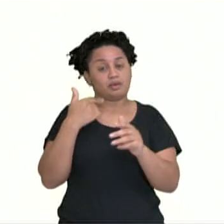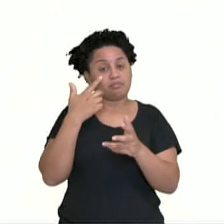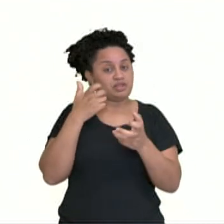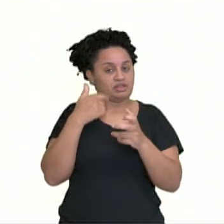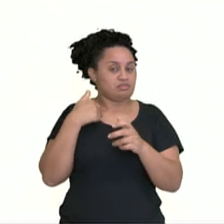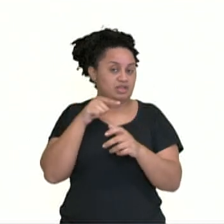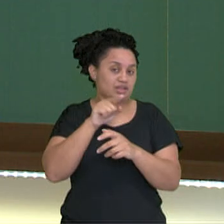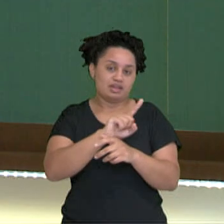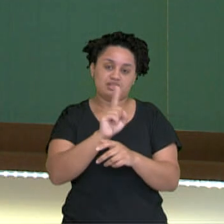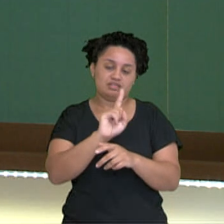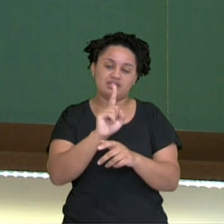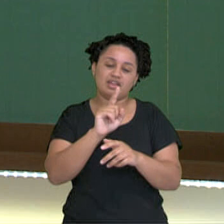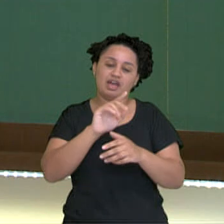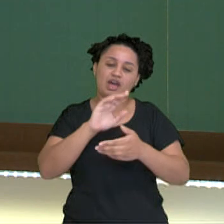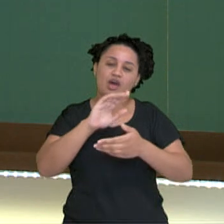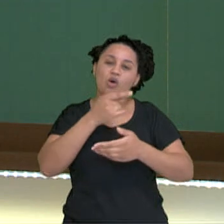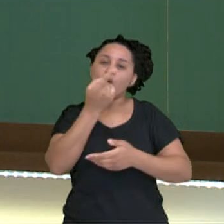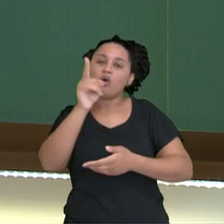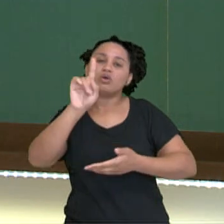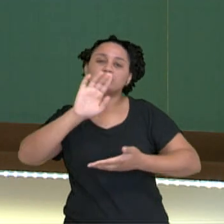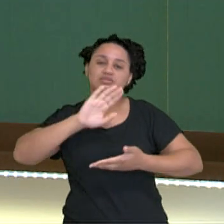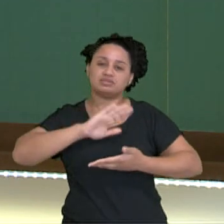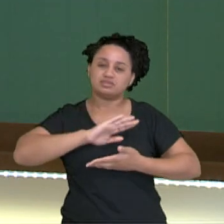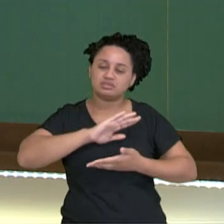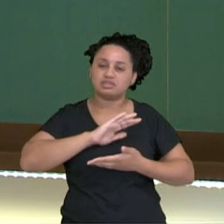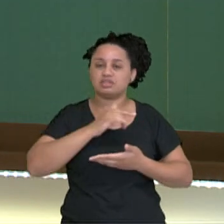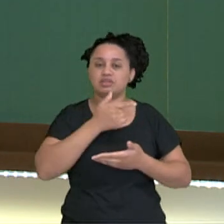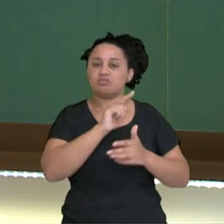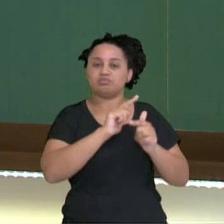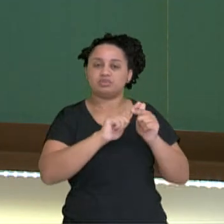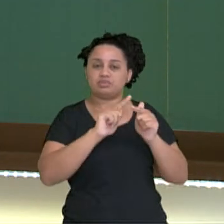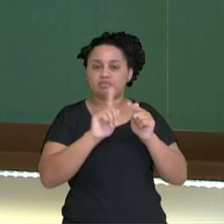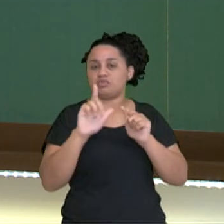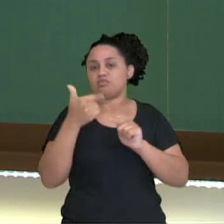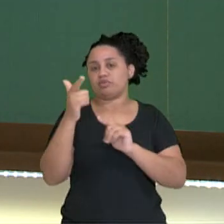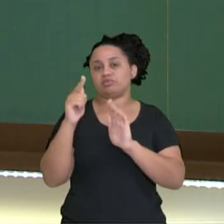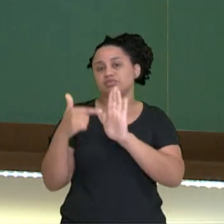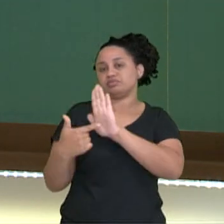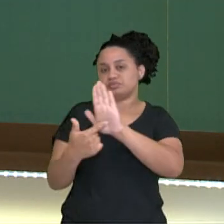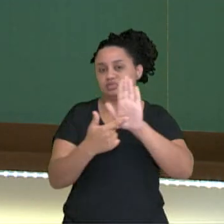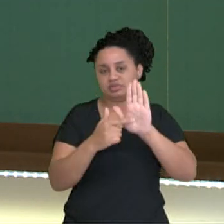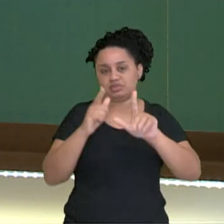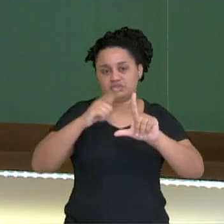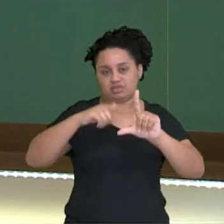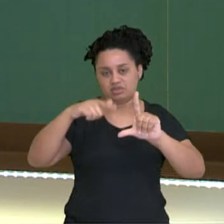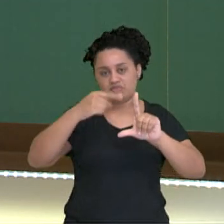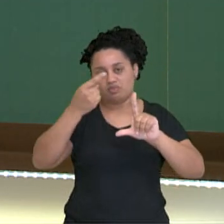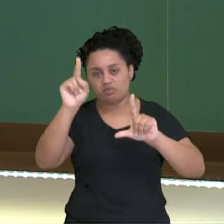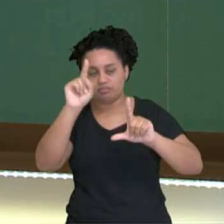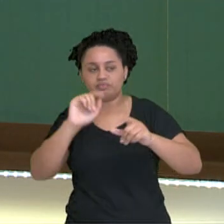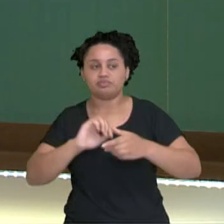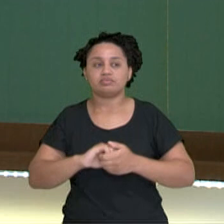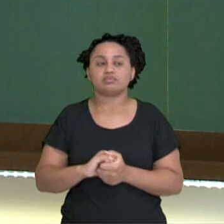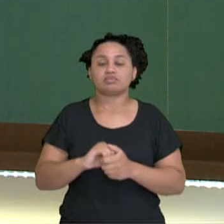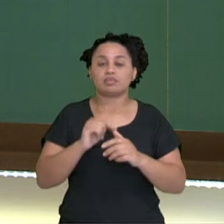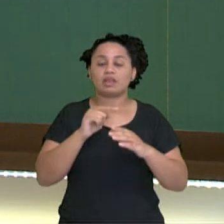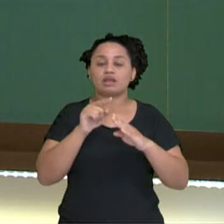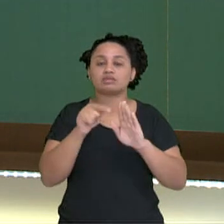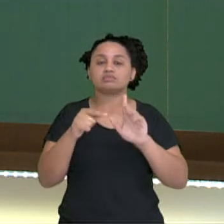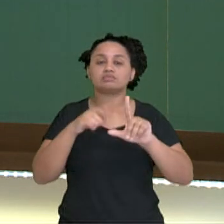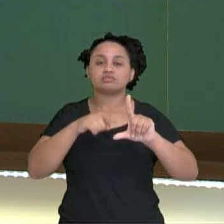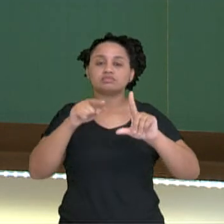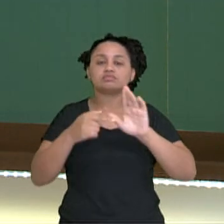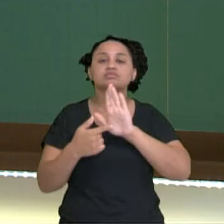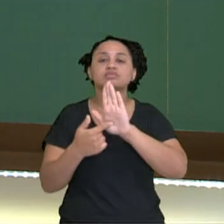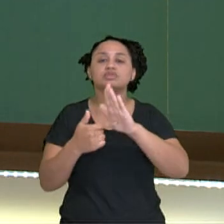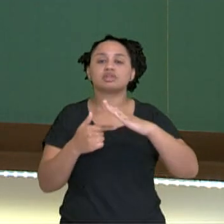mais o gráfico do nossa situação problema, tá? É uma outra representação. Este gráfico mostrado aqui, ele é dessa função